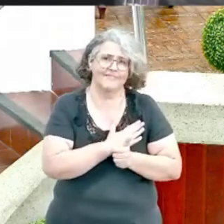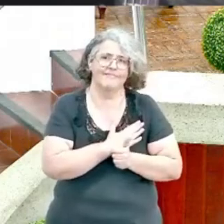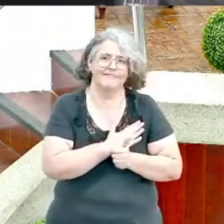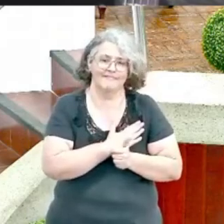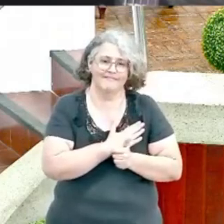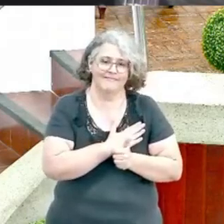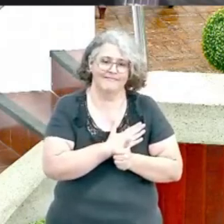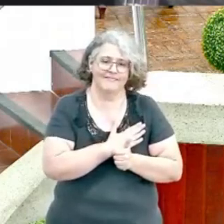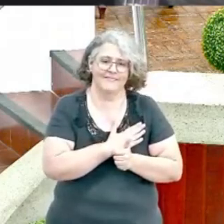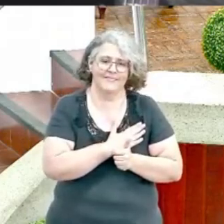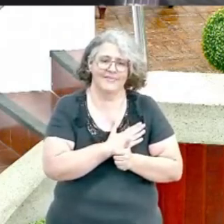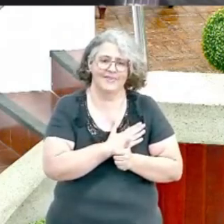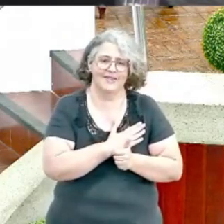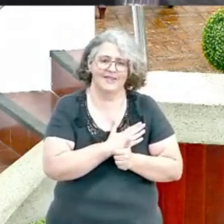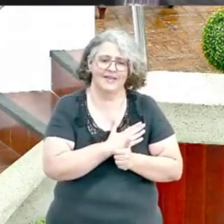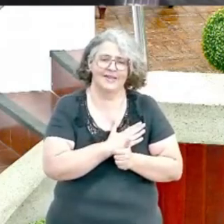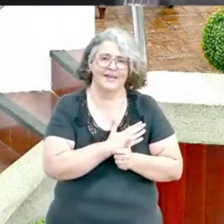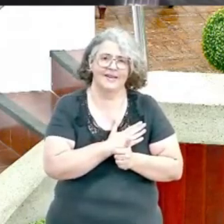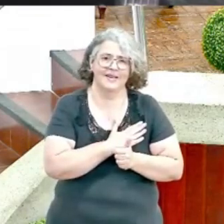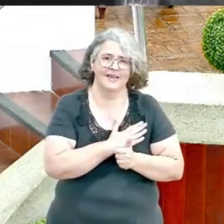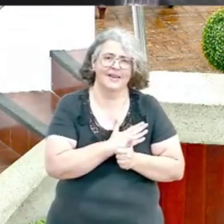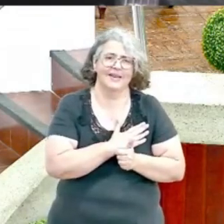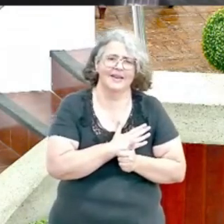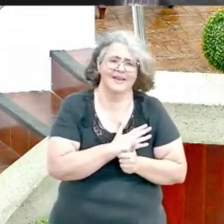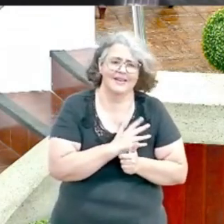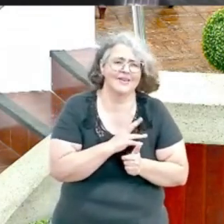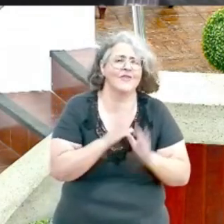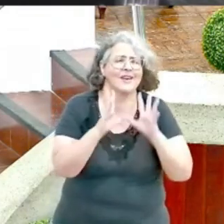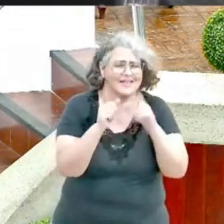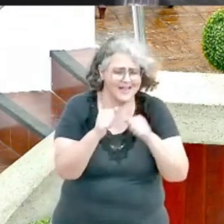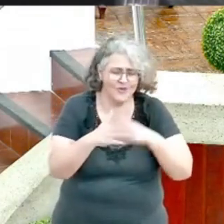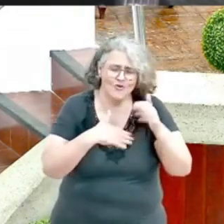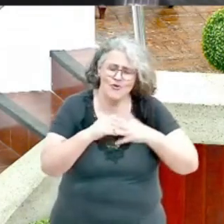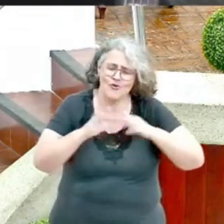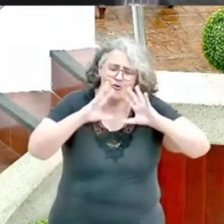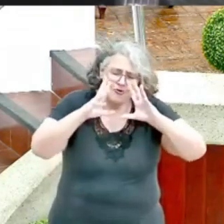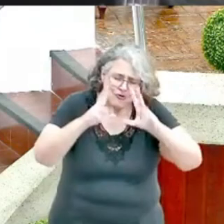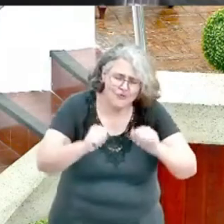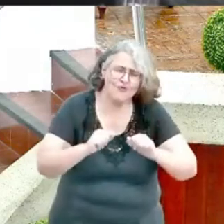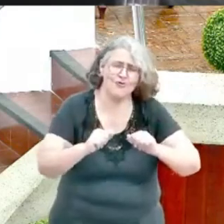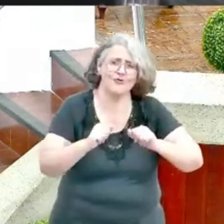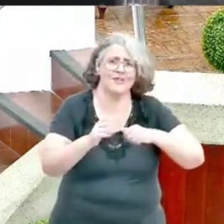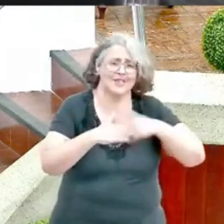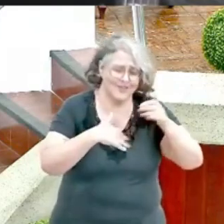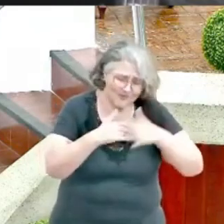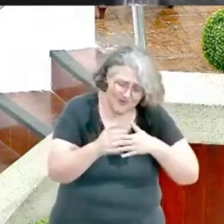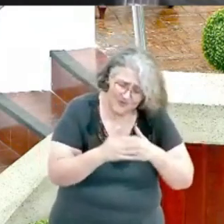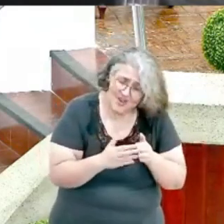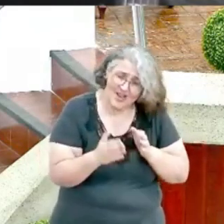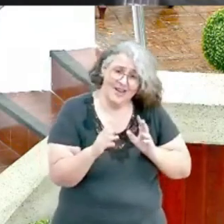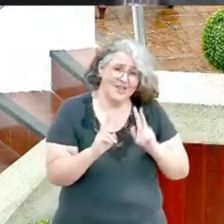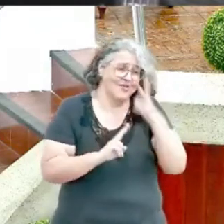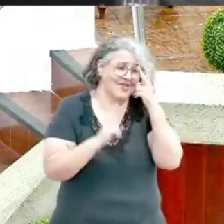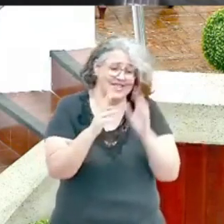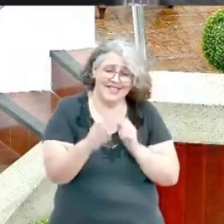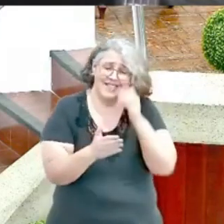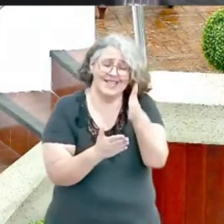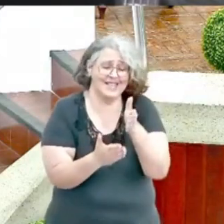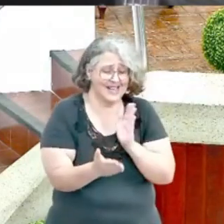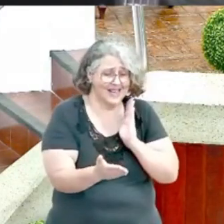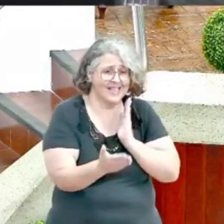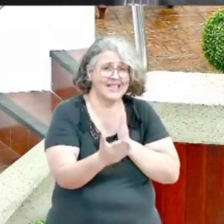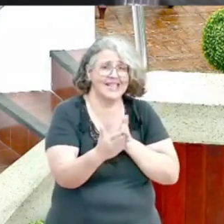coração, estava fazendo tudo o que ele podia para remediar essa situação, vencendo Satanás e